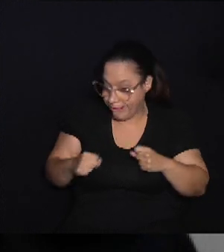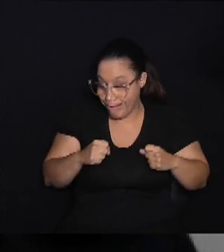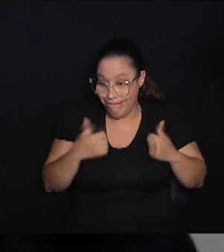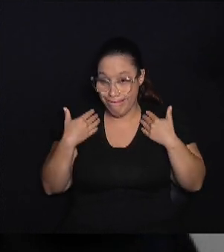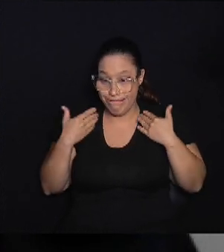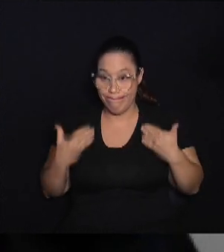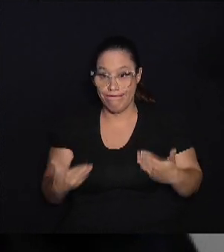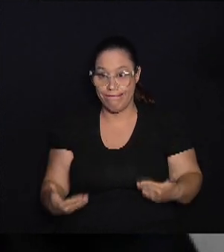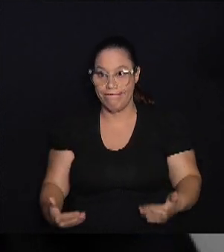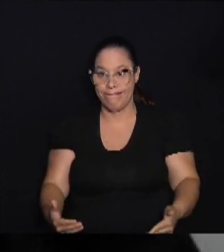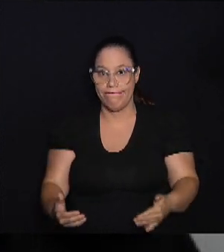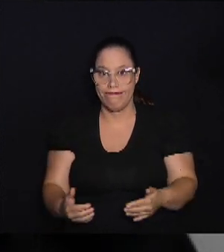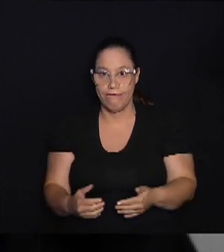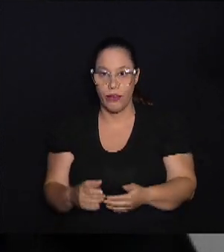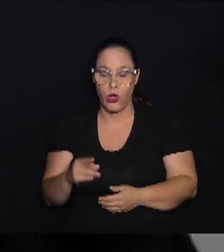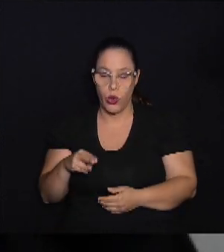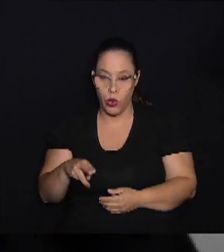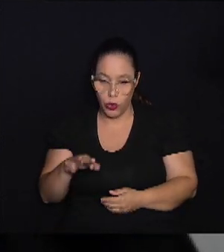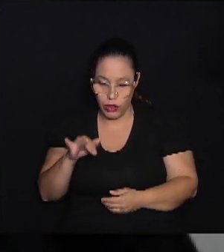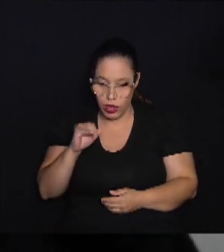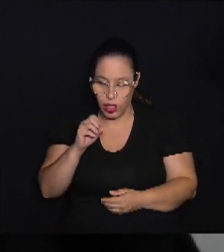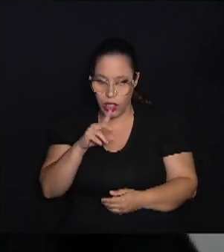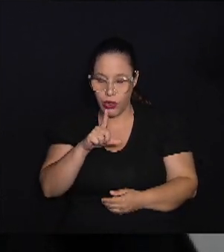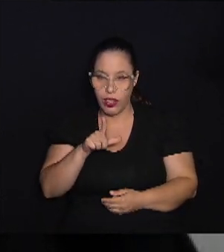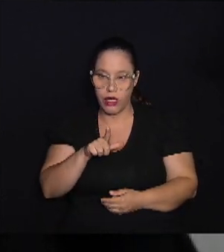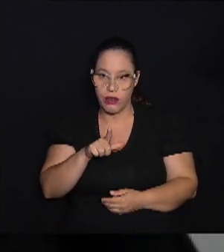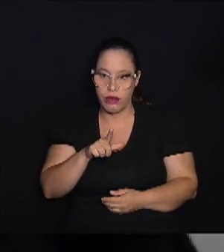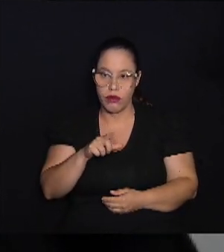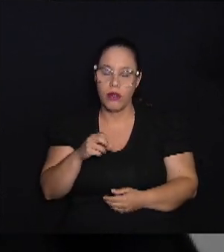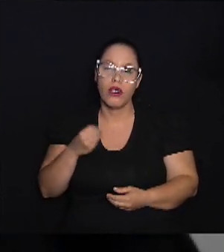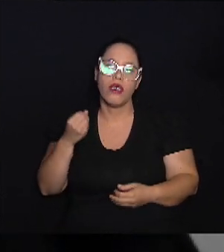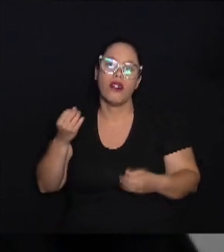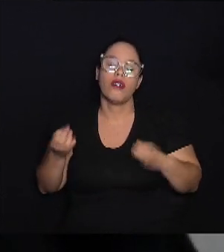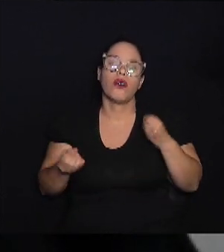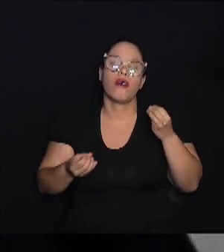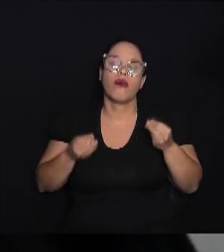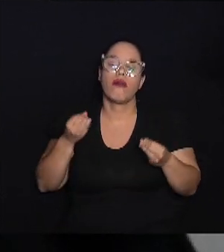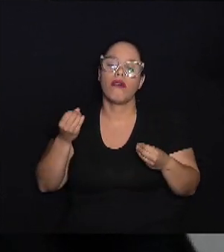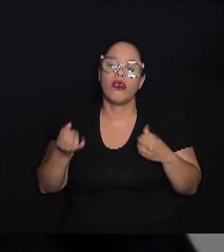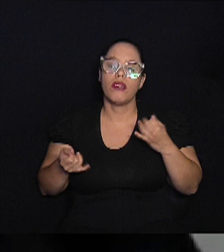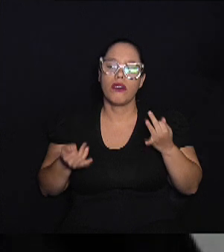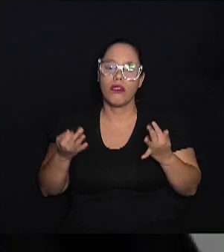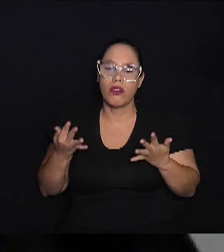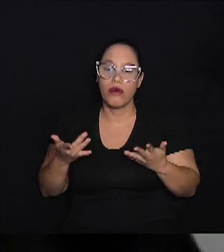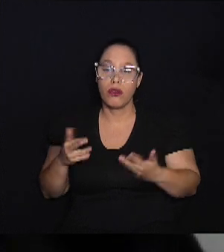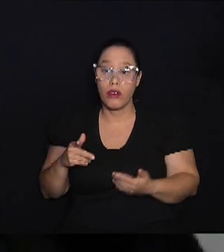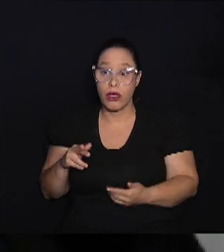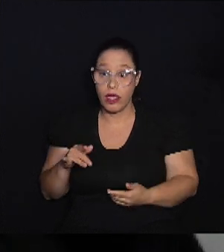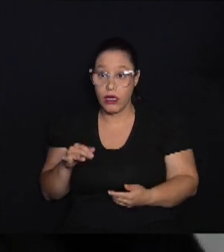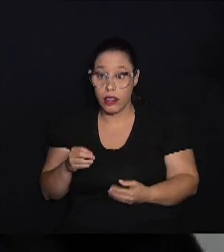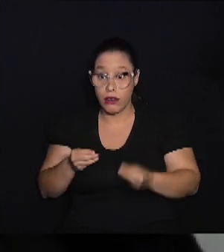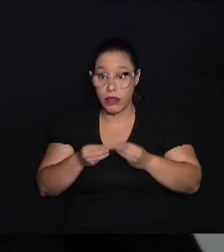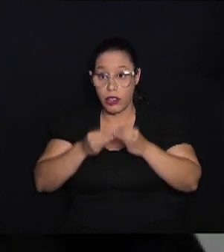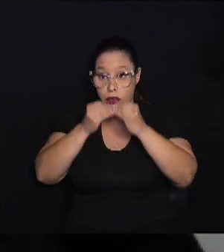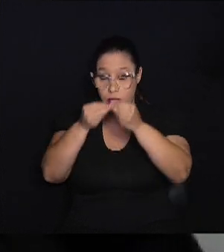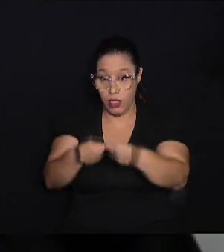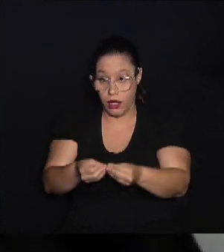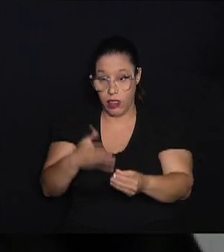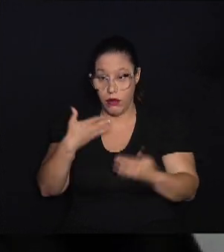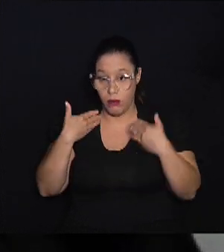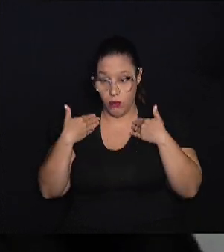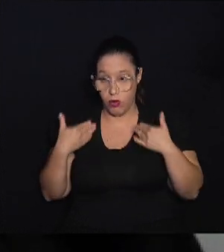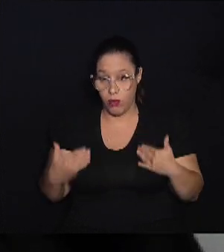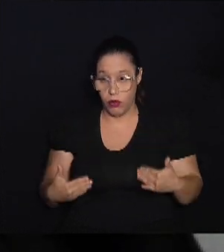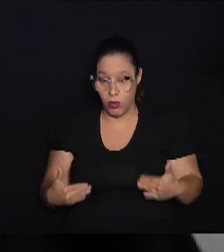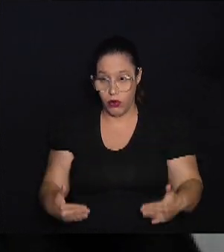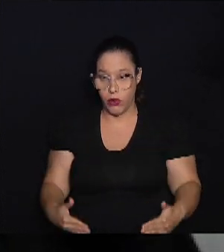organismo. O valor nutricional é o quanto de nutrientes aquele alimento vai fornecer para o organismo. E o